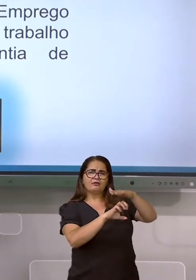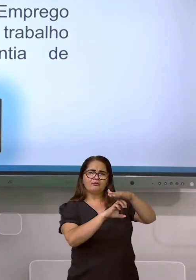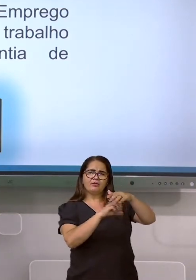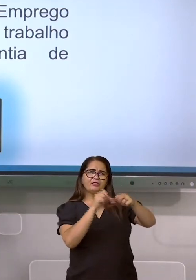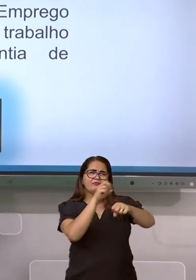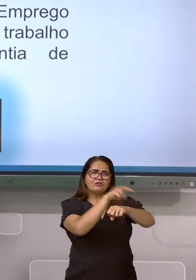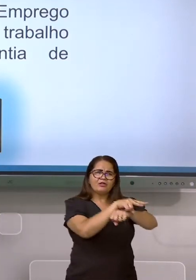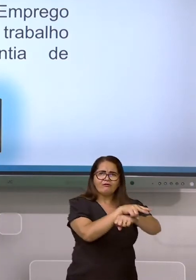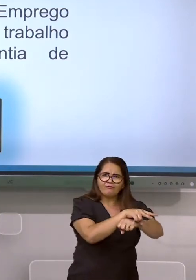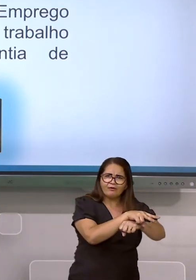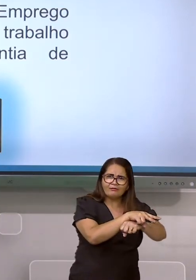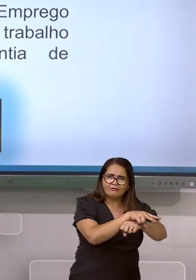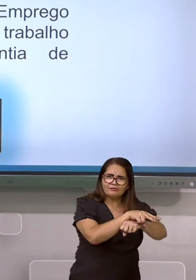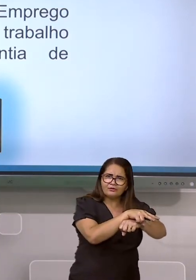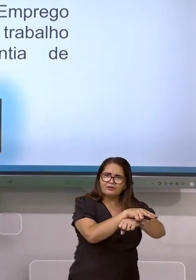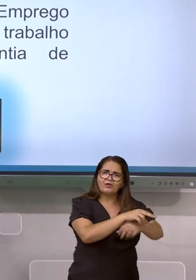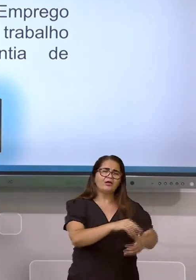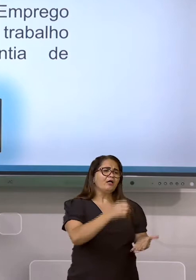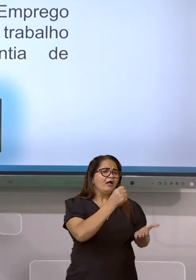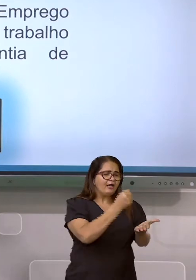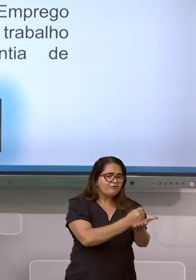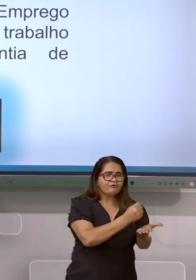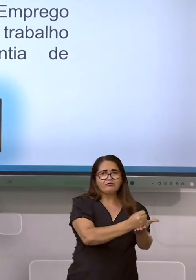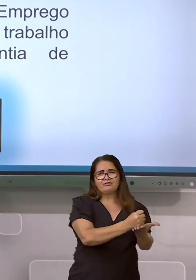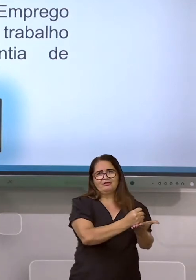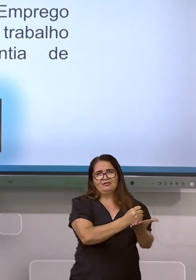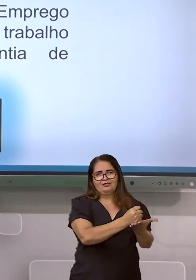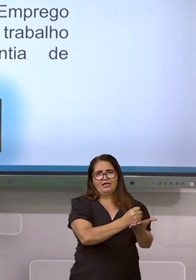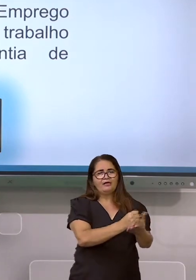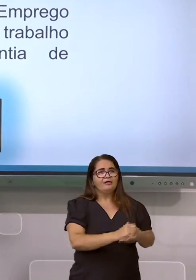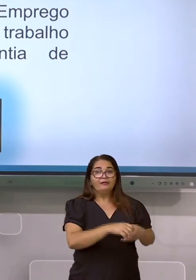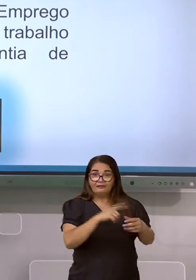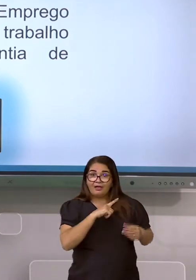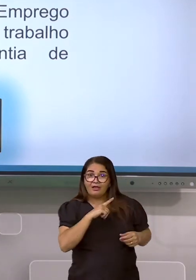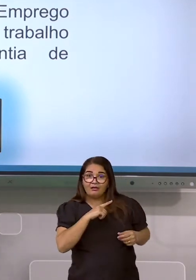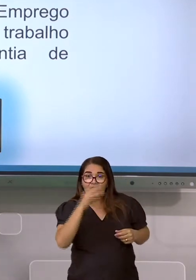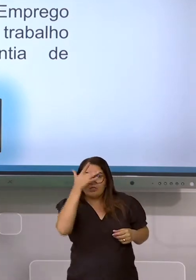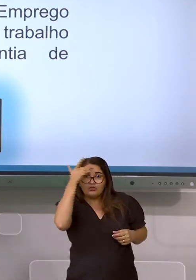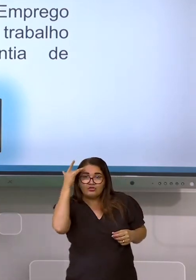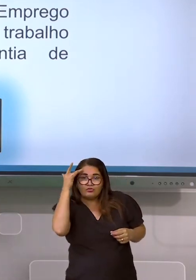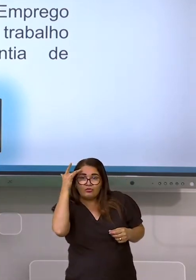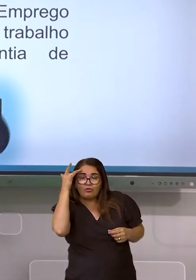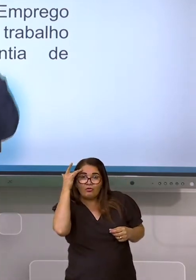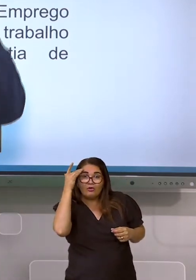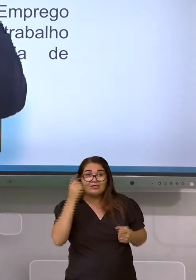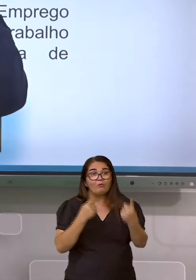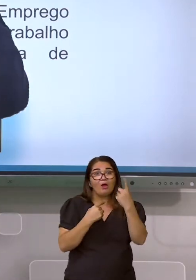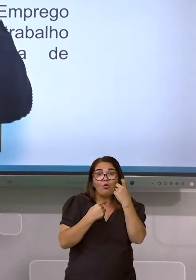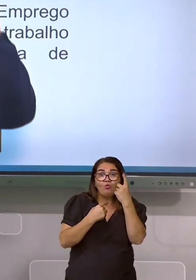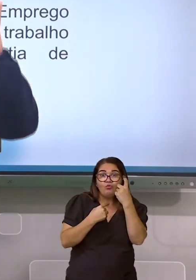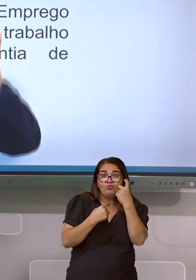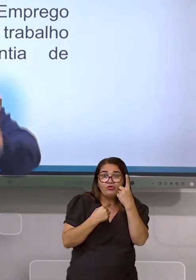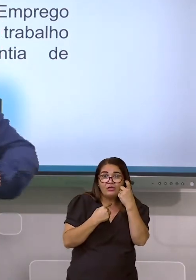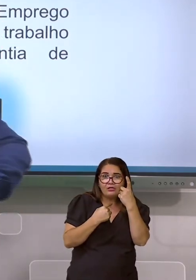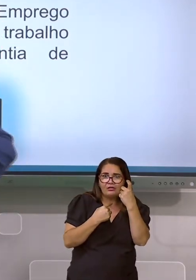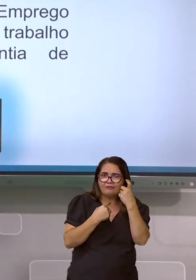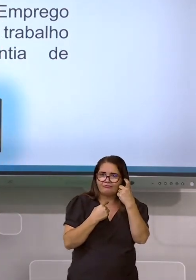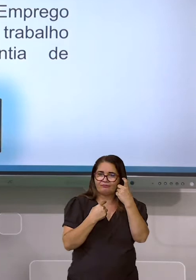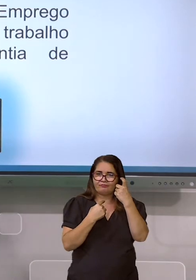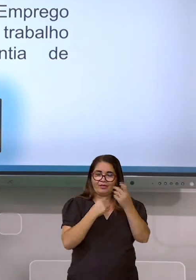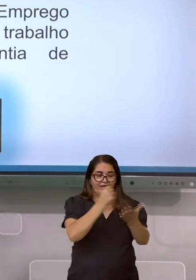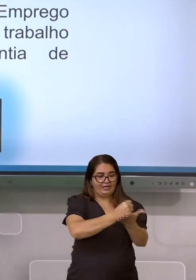Eu conheço várias pessoas que têm orgulho em dizer: minha carteira foi assinada só pela empresa